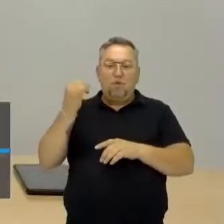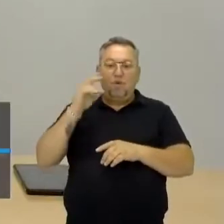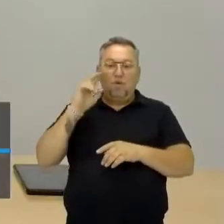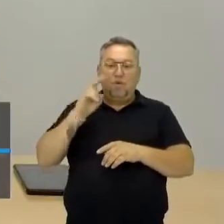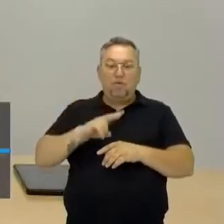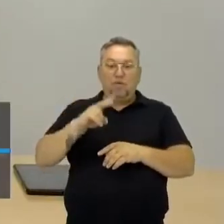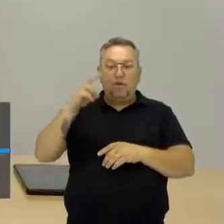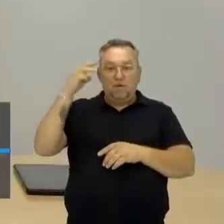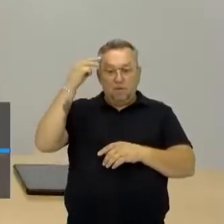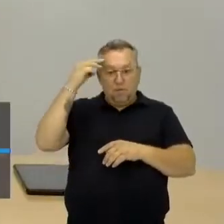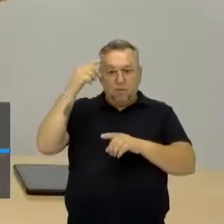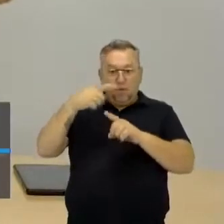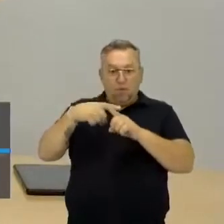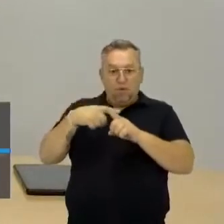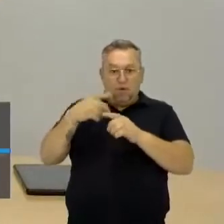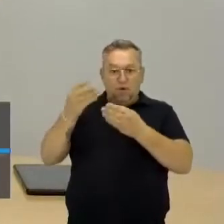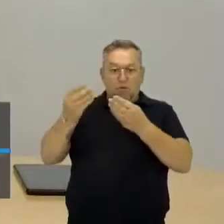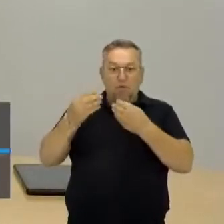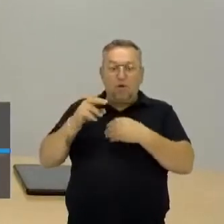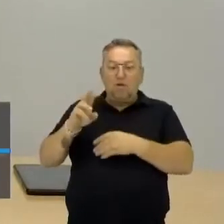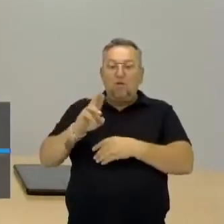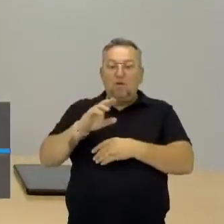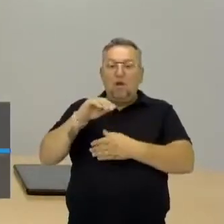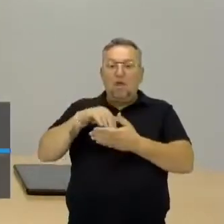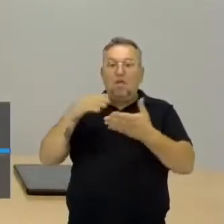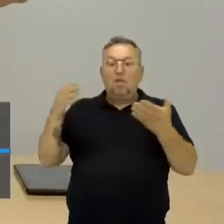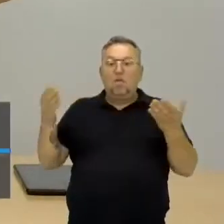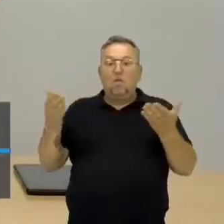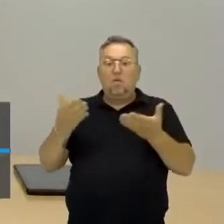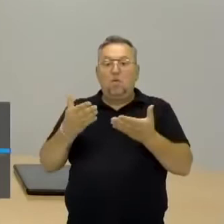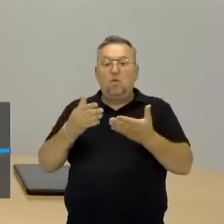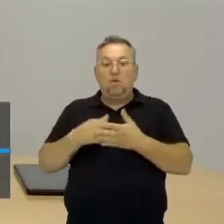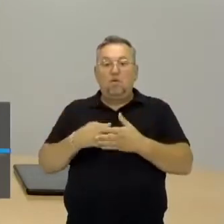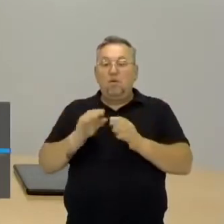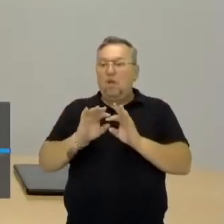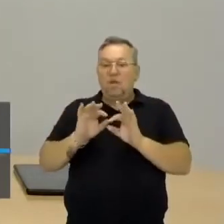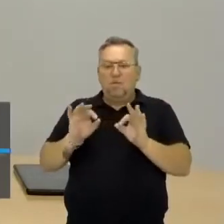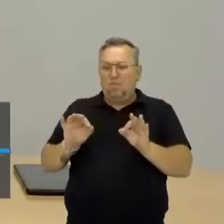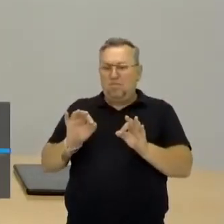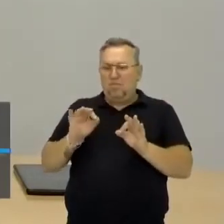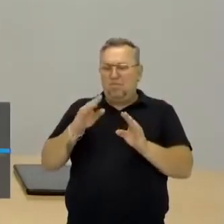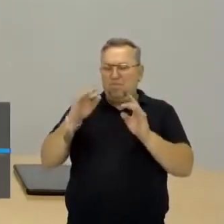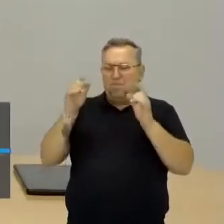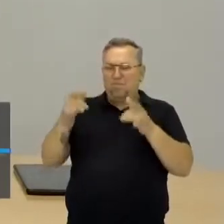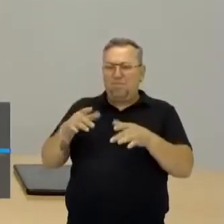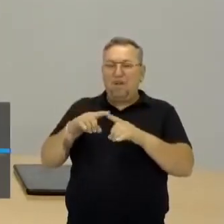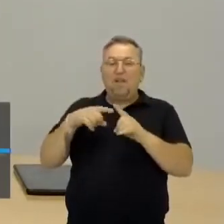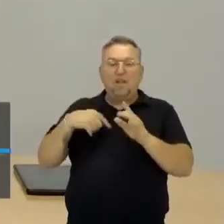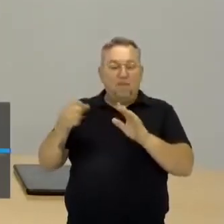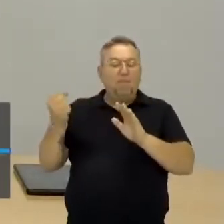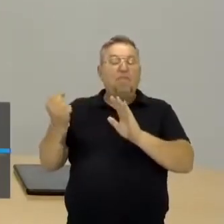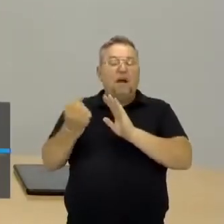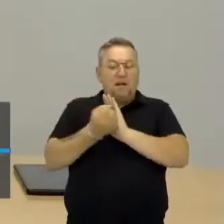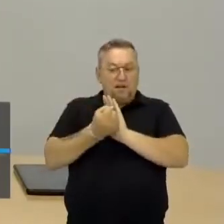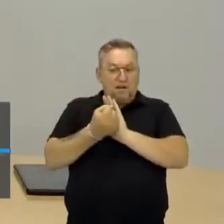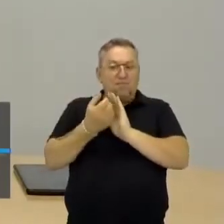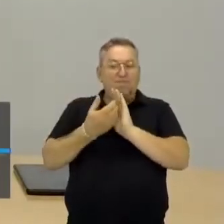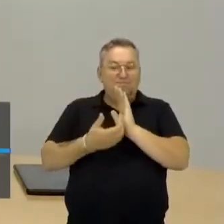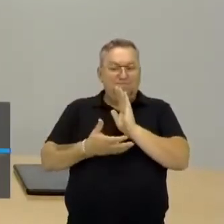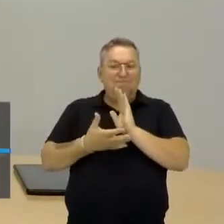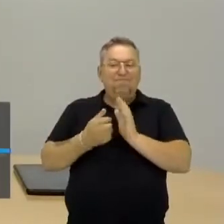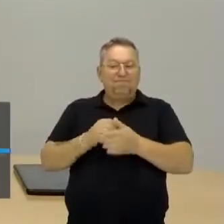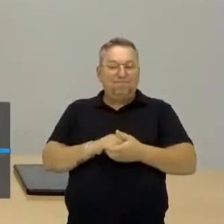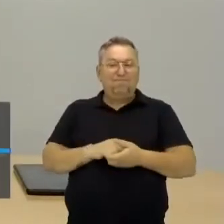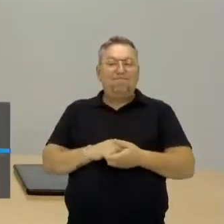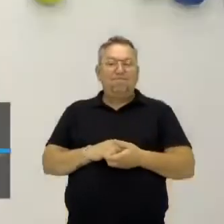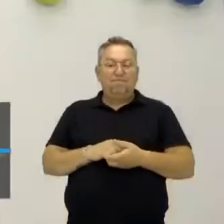memórias, porque elas trazem resultados até hoje, não é algo que foi simplesmente esquecido. A gente tem cicatrizes disso. Sim. É